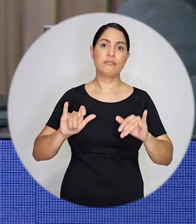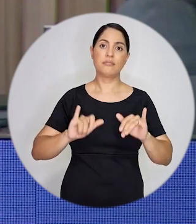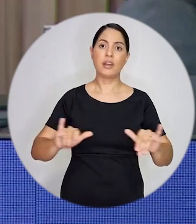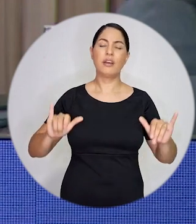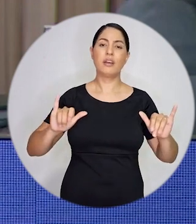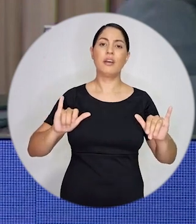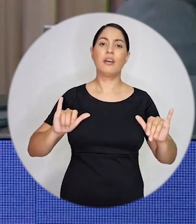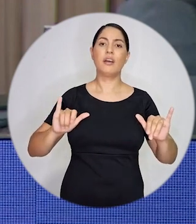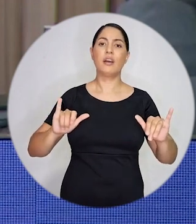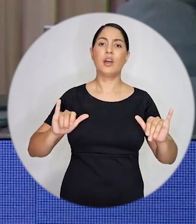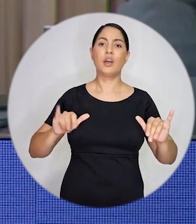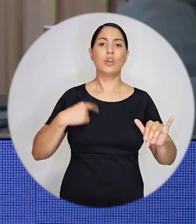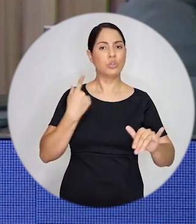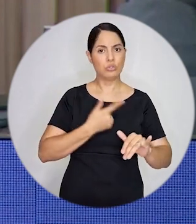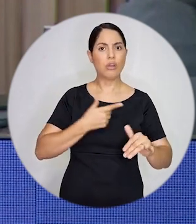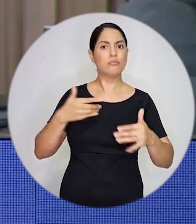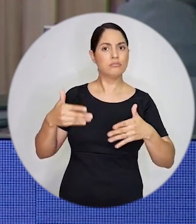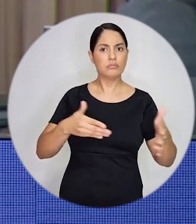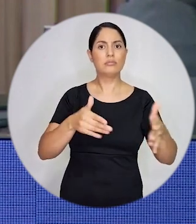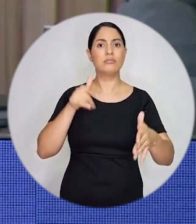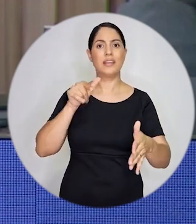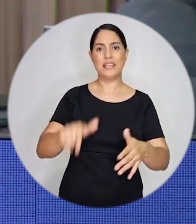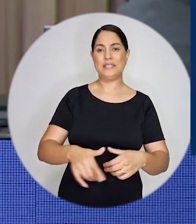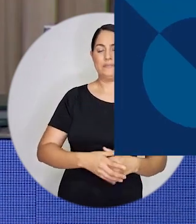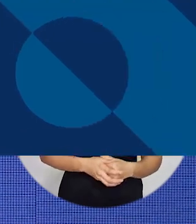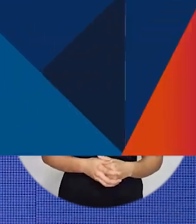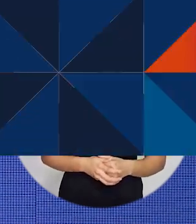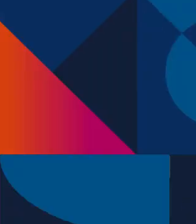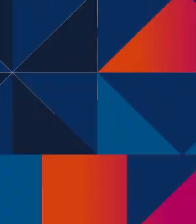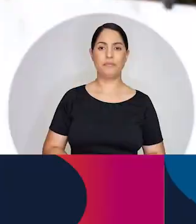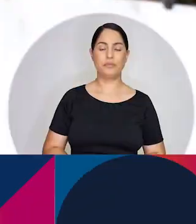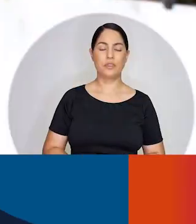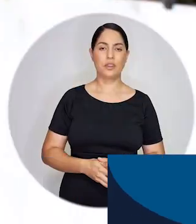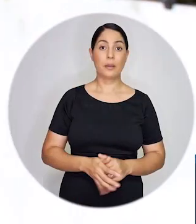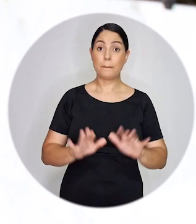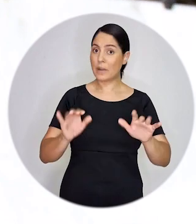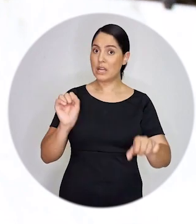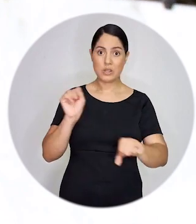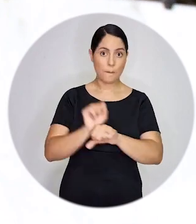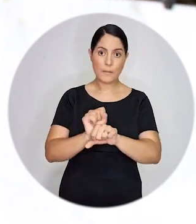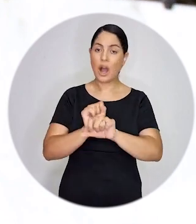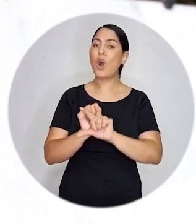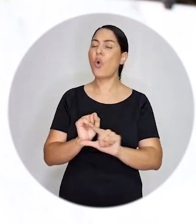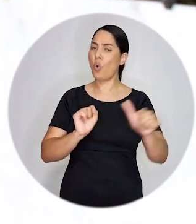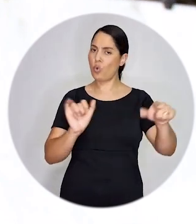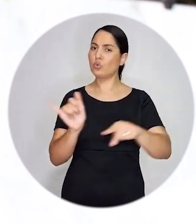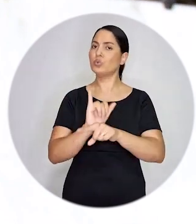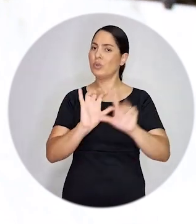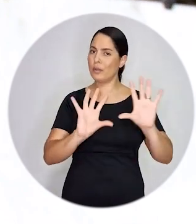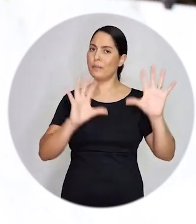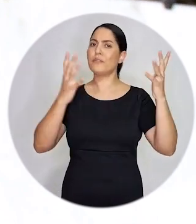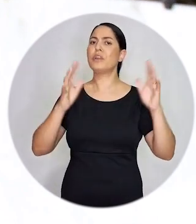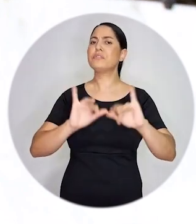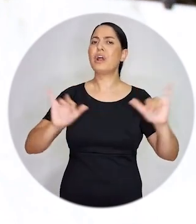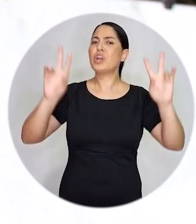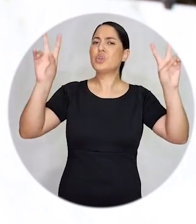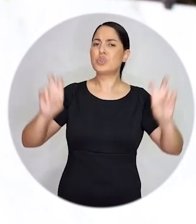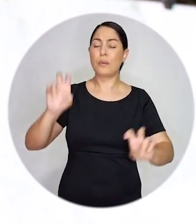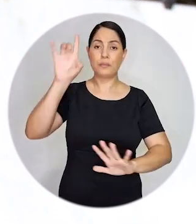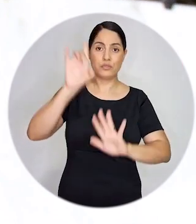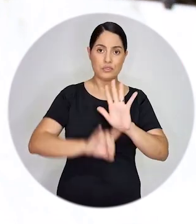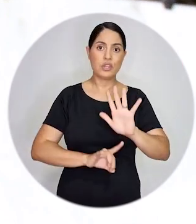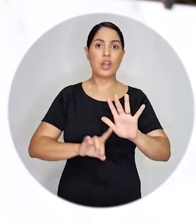Então o caminho é esse que a gente está tentando percorrer. E não para por aí. Outro evento no YouTube da OAB